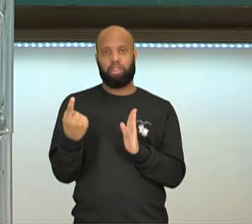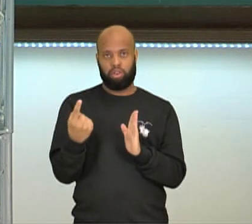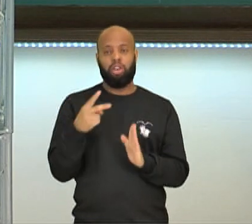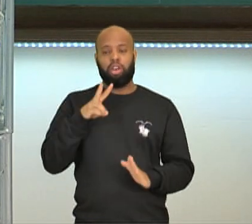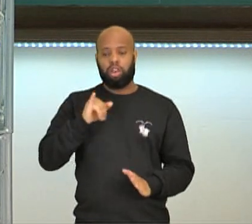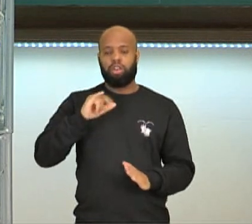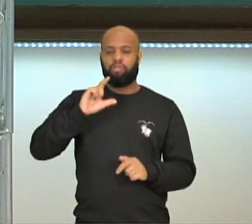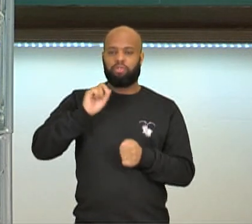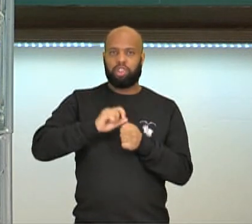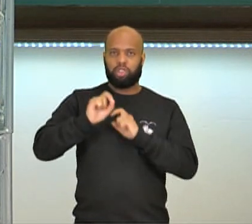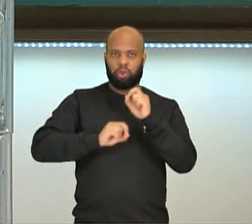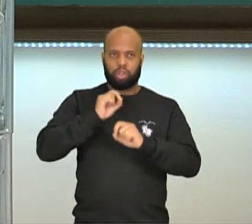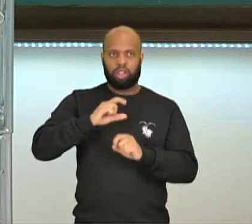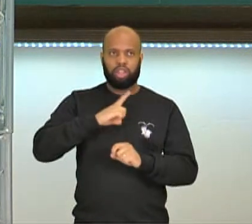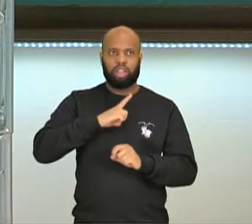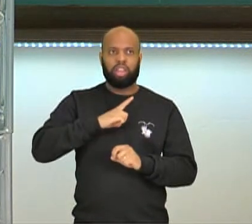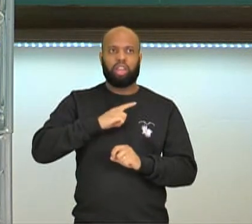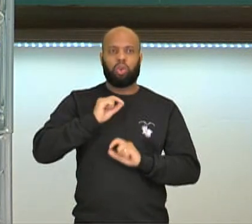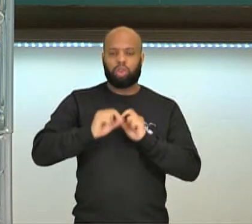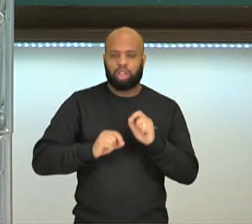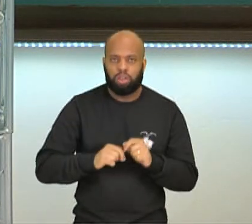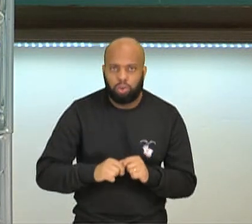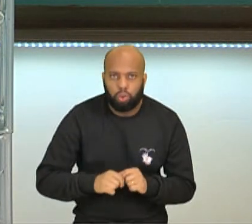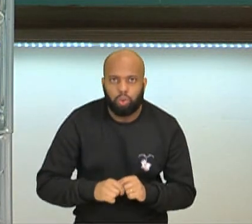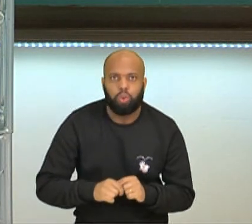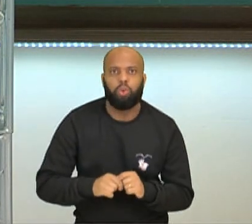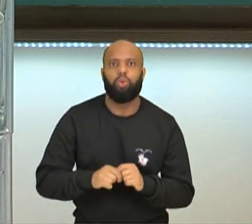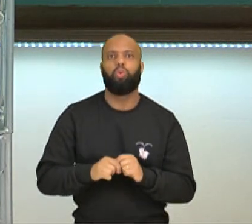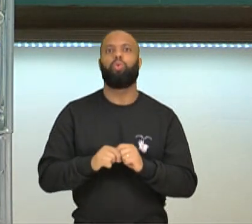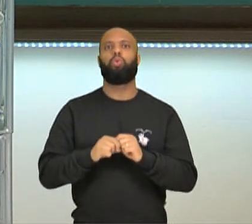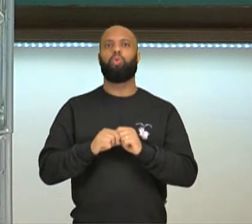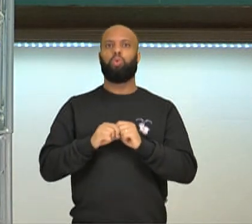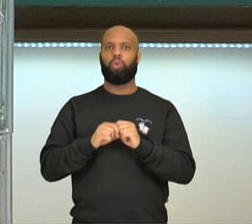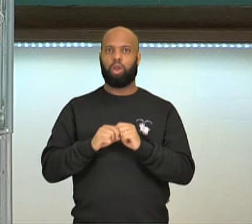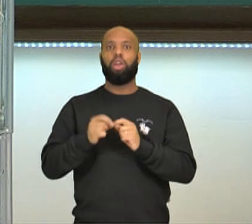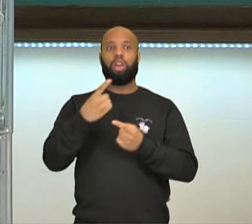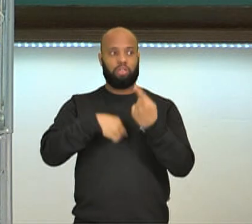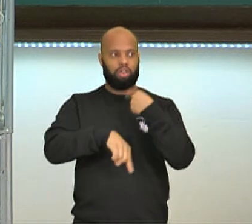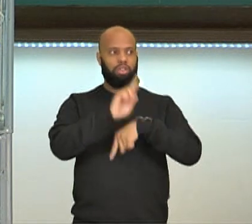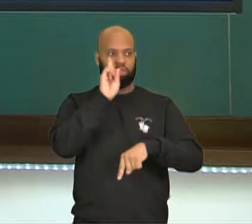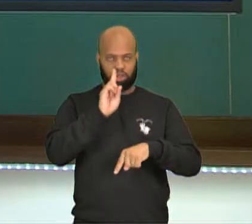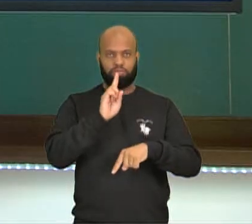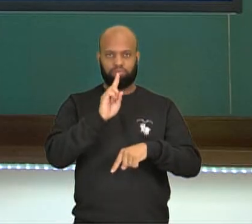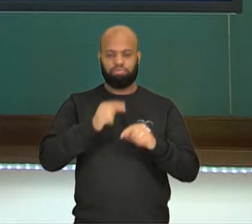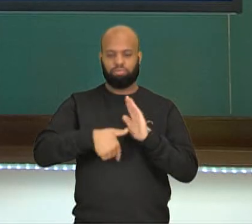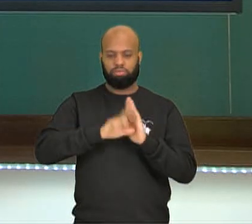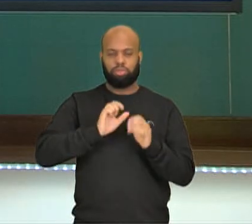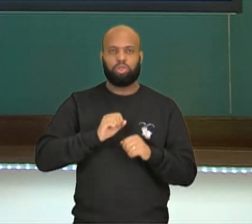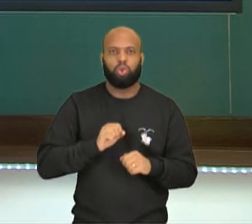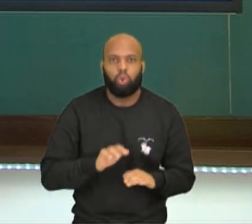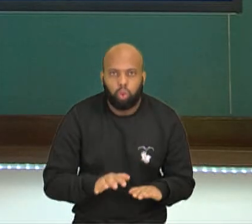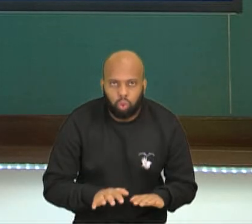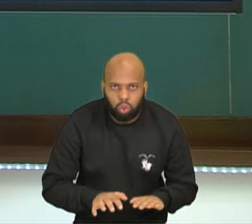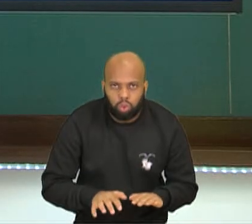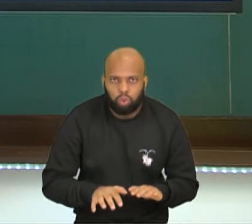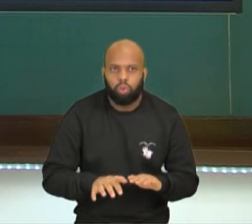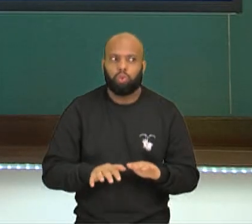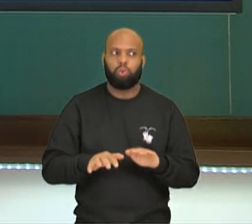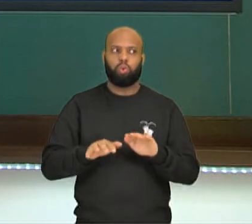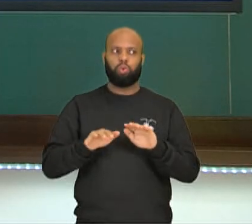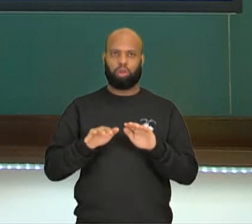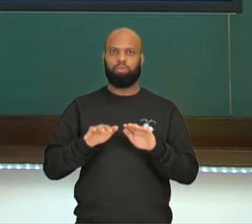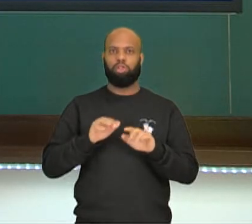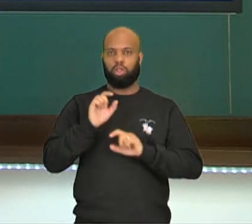um processo dessas linhas evolutivas até chegar a surgir a linha Homo, né?